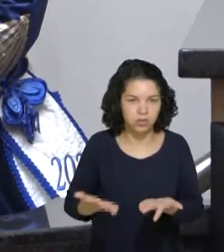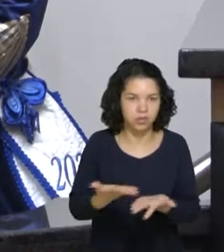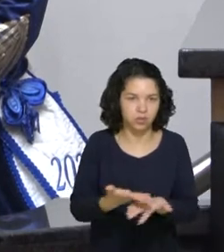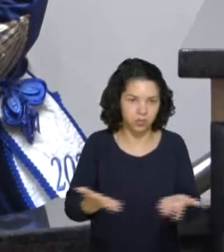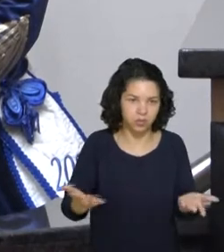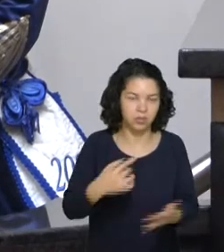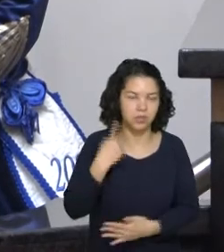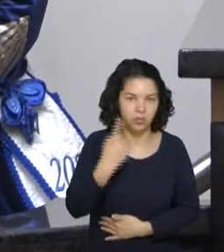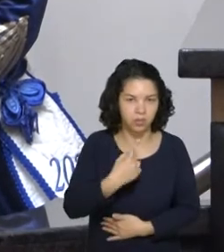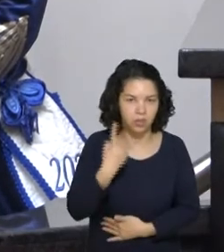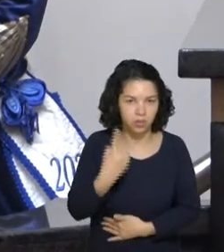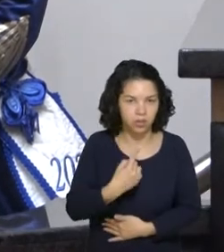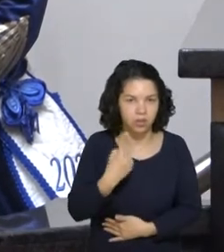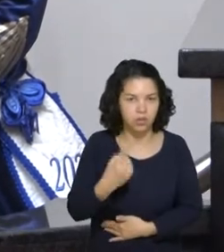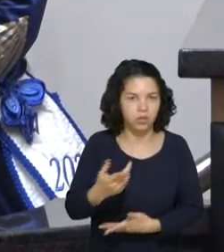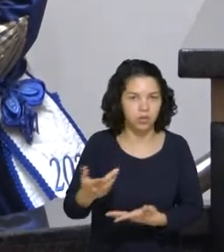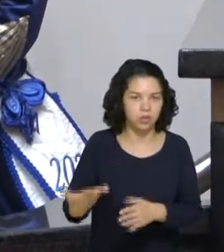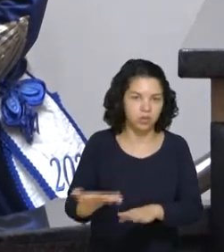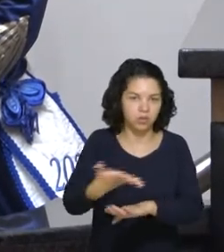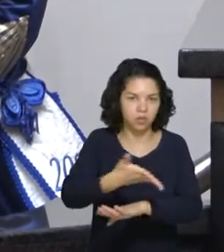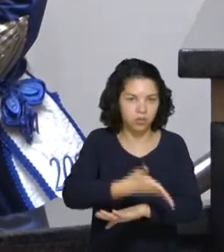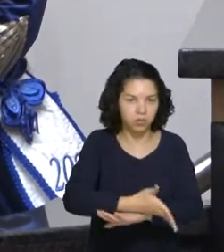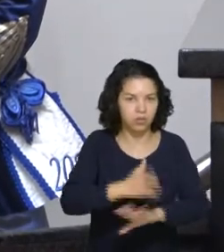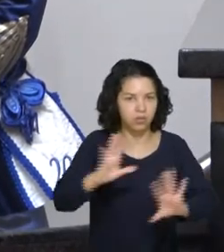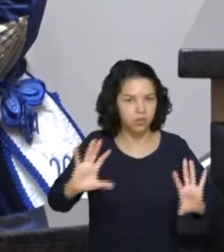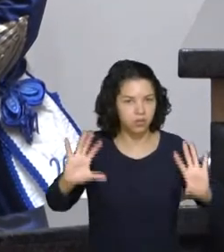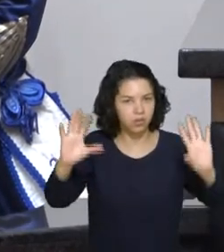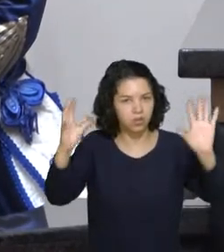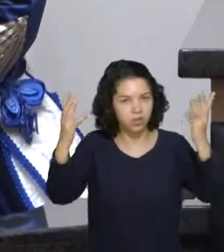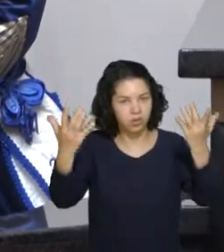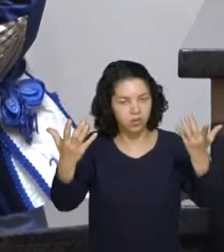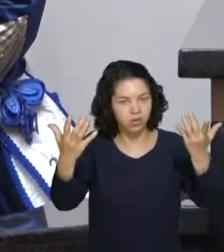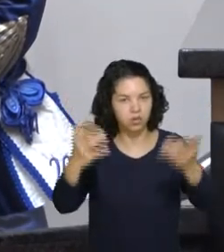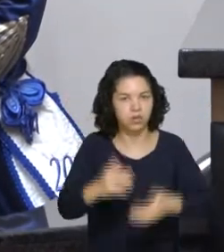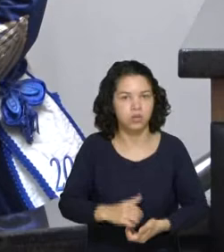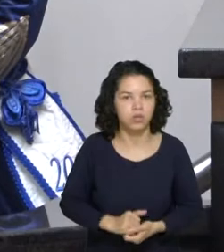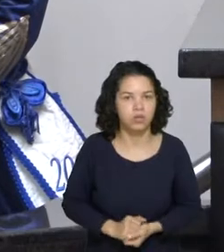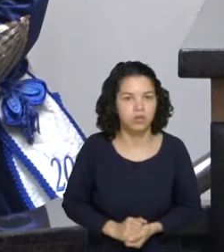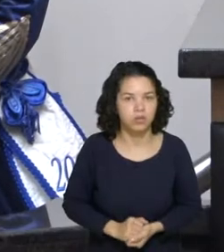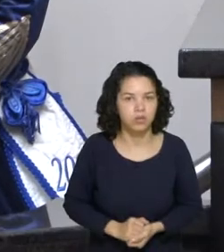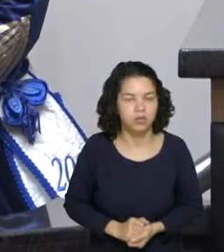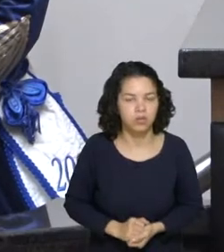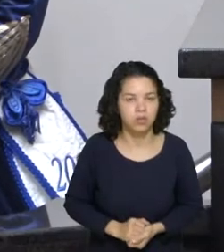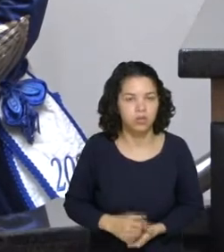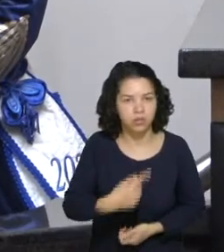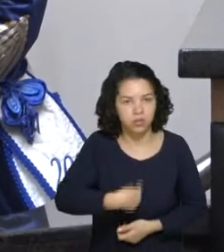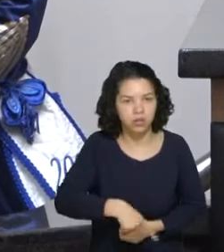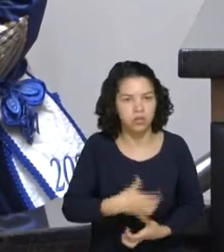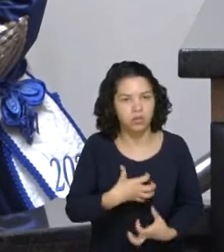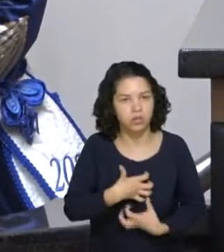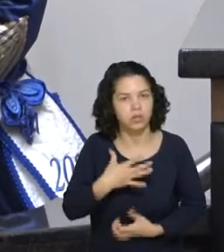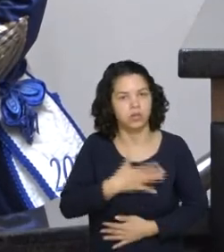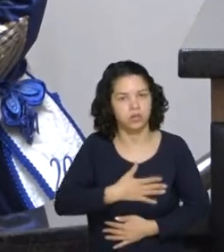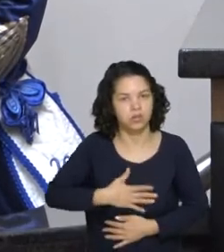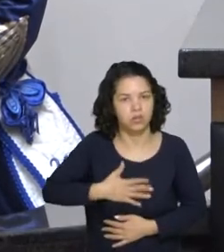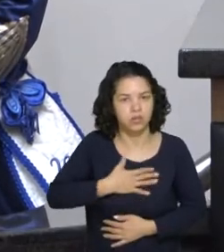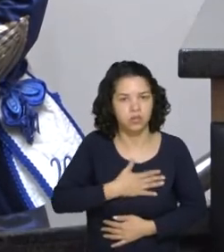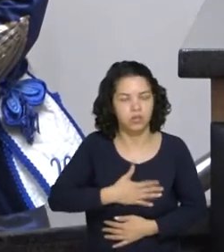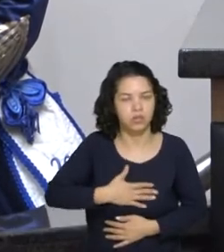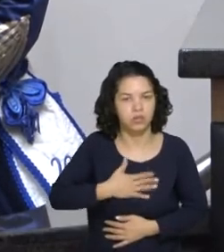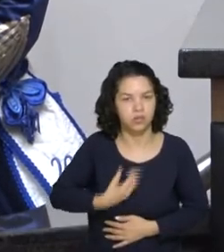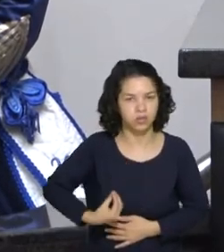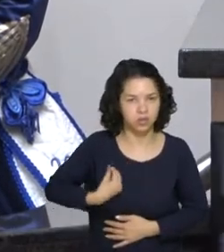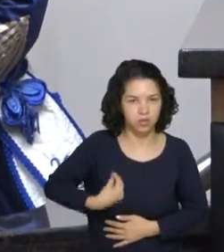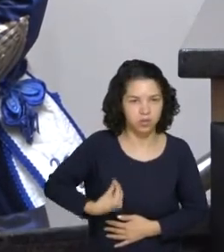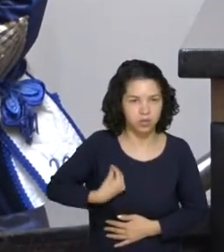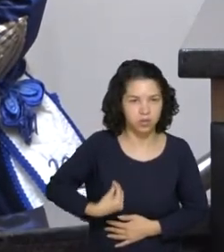deputados para que compareçam no nosso evento. E é uma satisfação estar aqui hoje, presente nessa